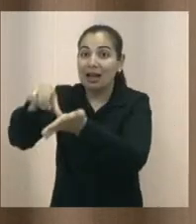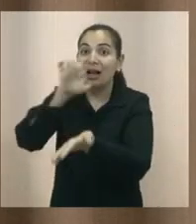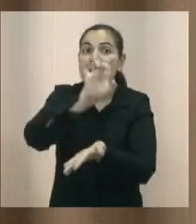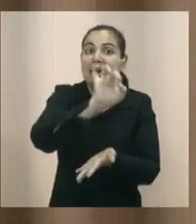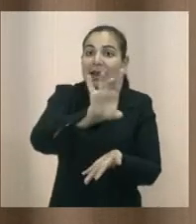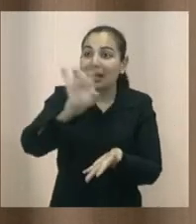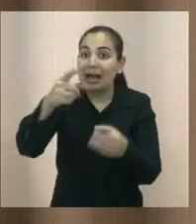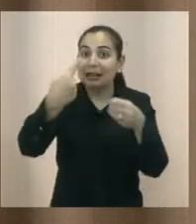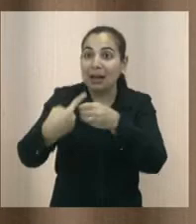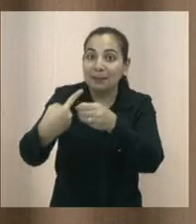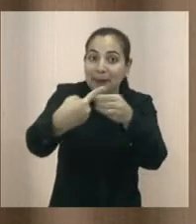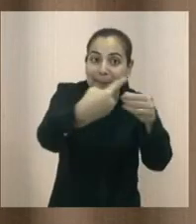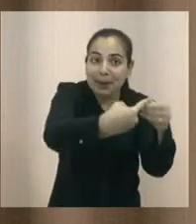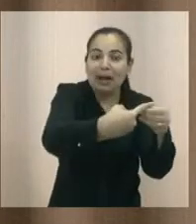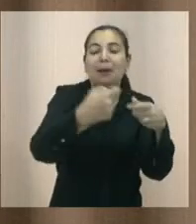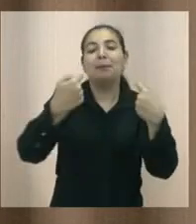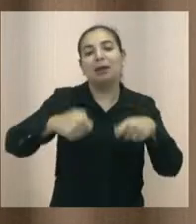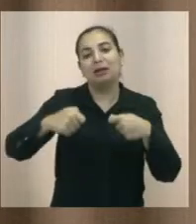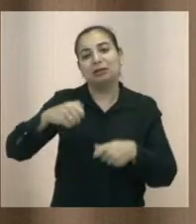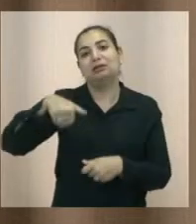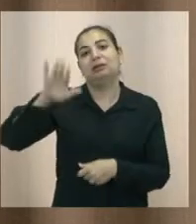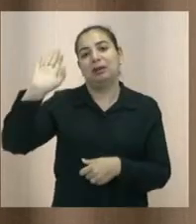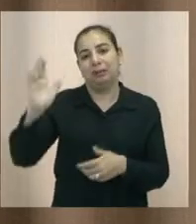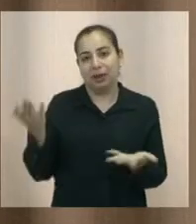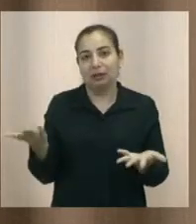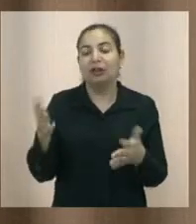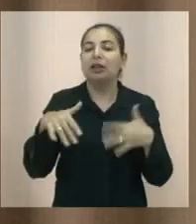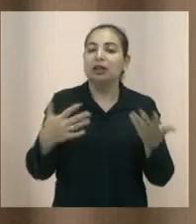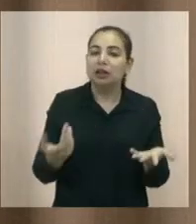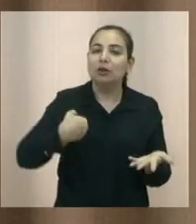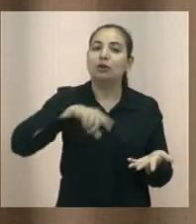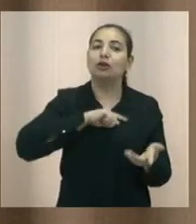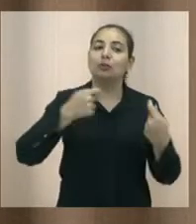cidade. Então, a gente precisa ampliar esses números, o concurso é